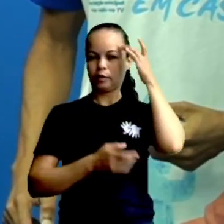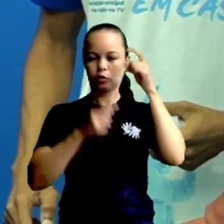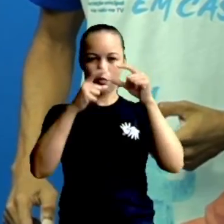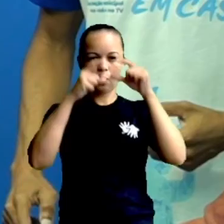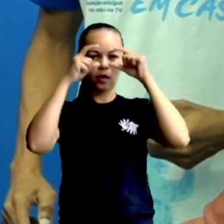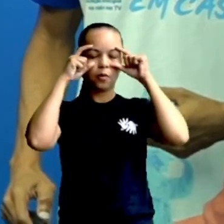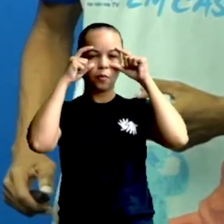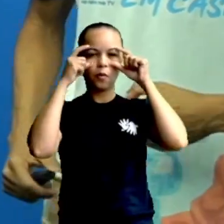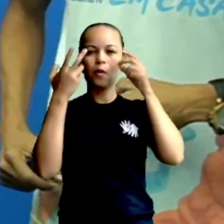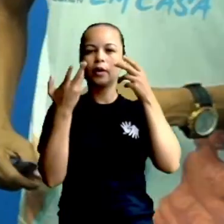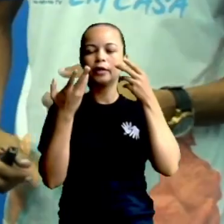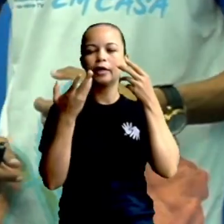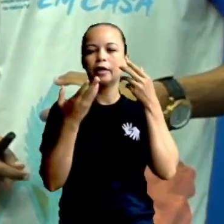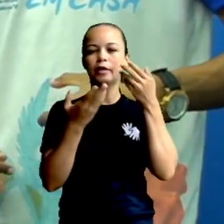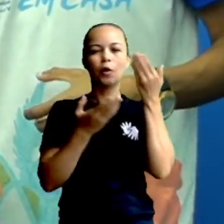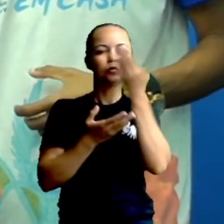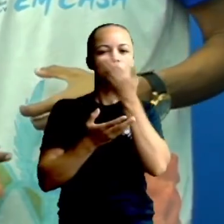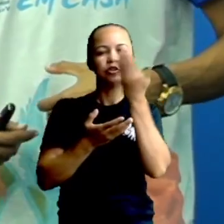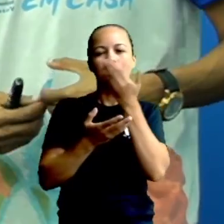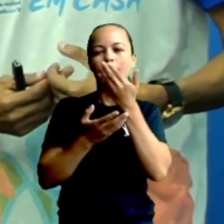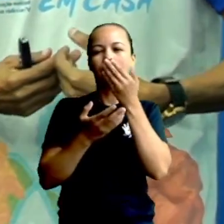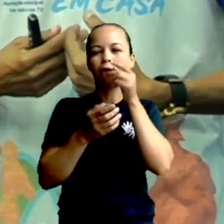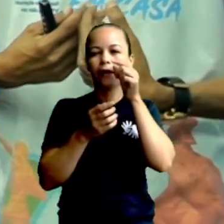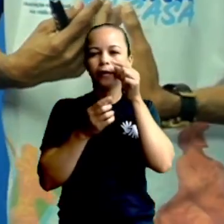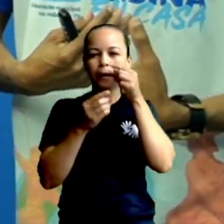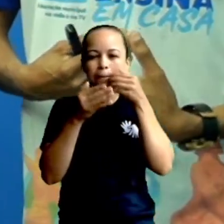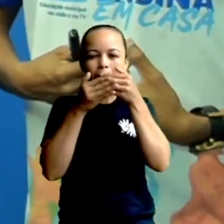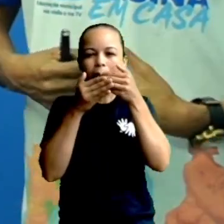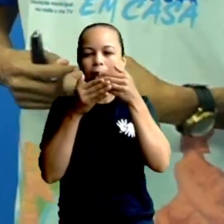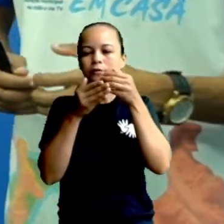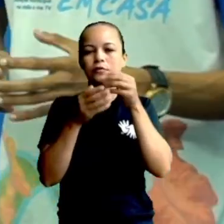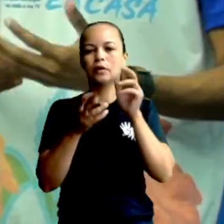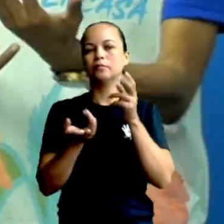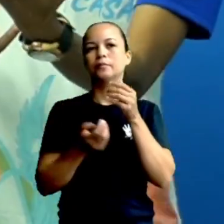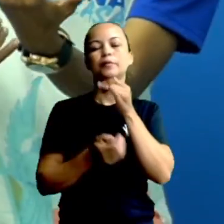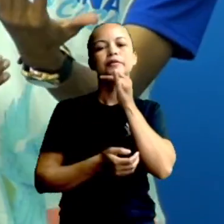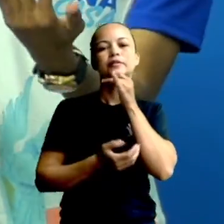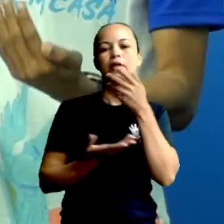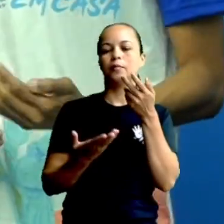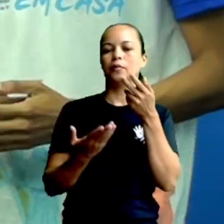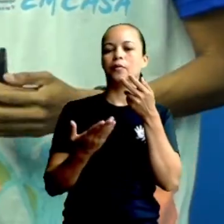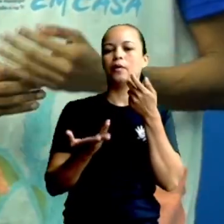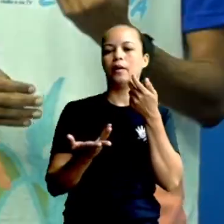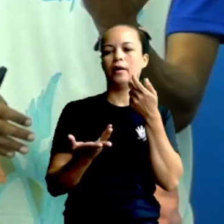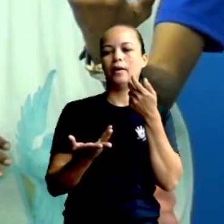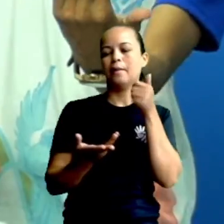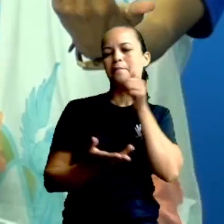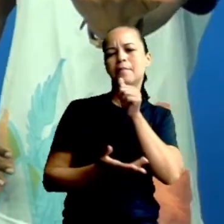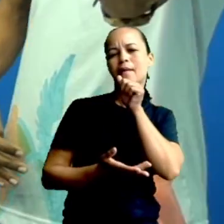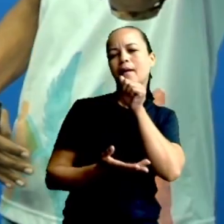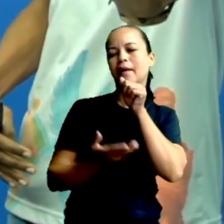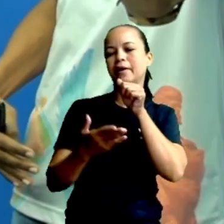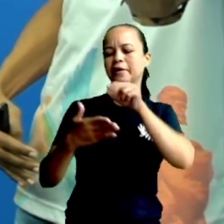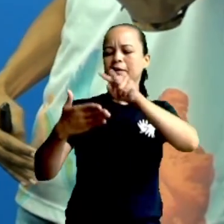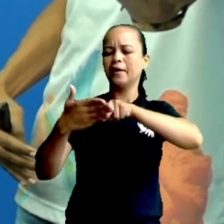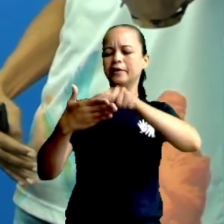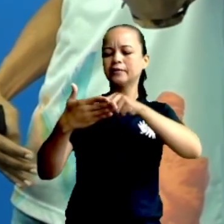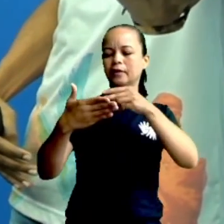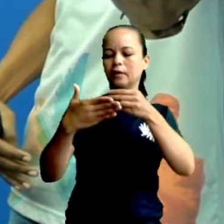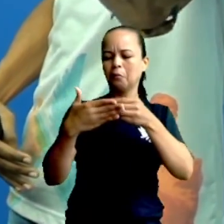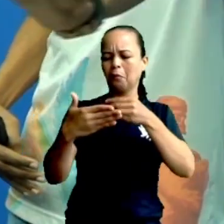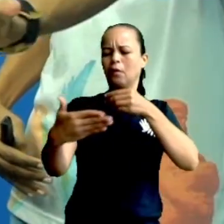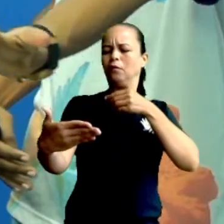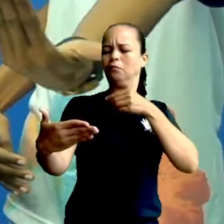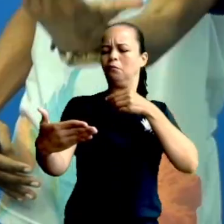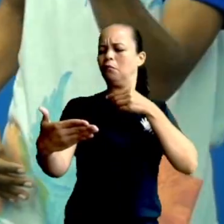tem hipermetropia. É aquela pessoa, se você olhar para sua, perguntar à sua mãe, né? Mãe, lê isso aqui, ou pai, lê isso aqui. Ele começar a ler assim, distante